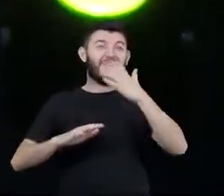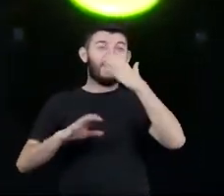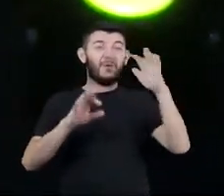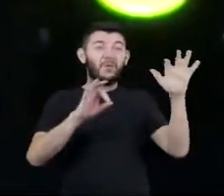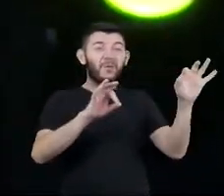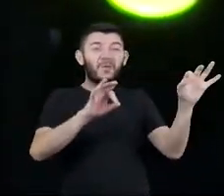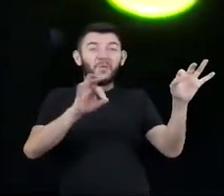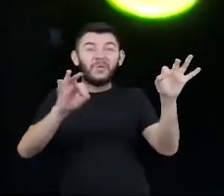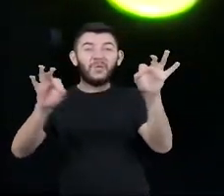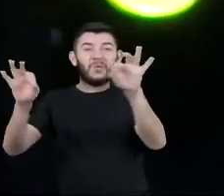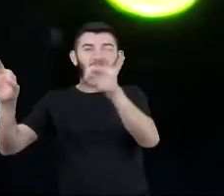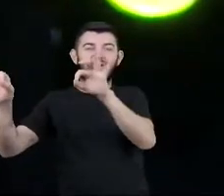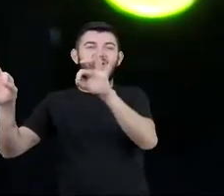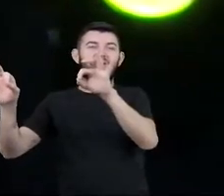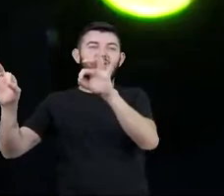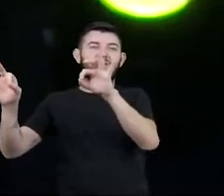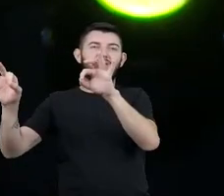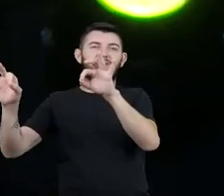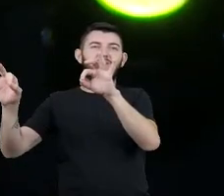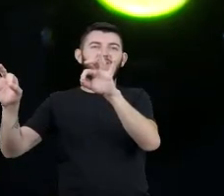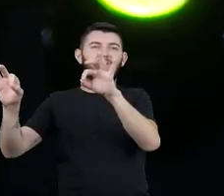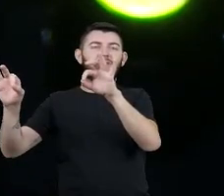para mudar esse Brasil.